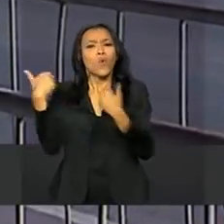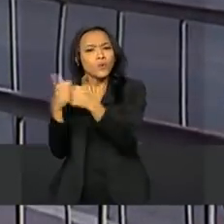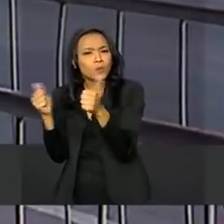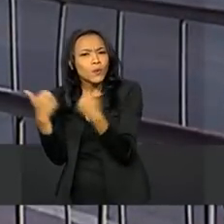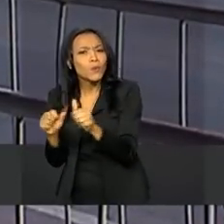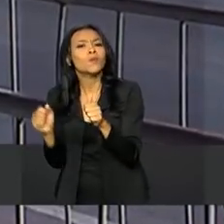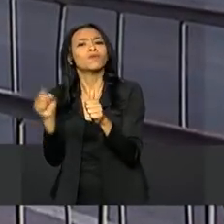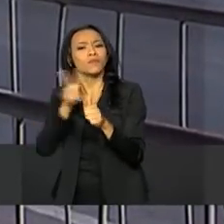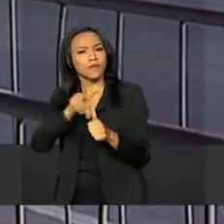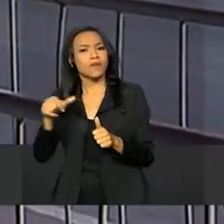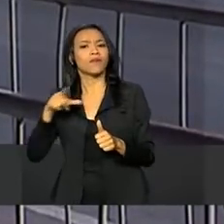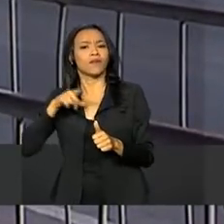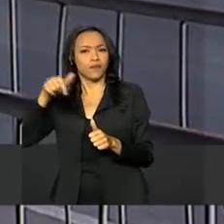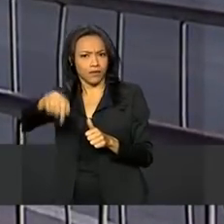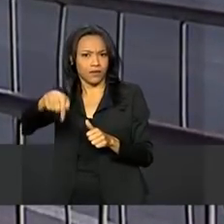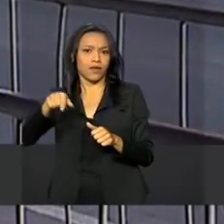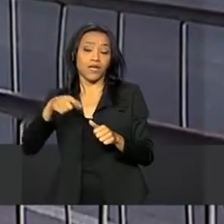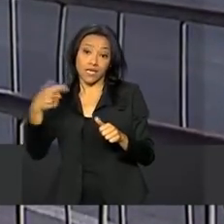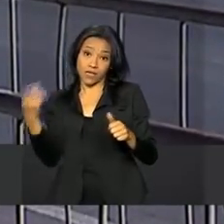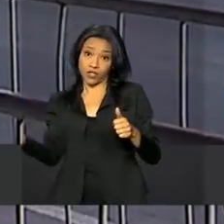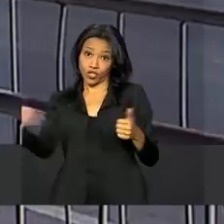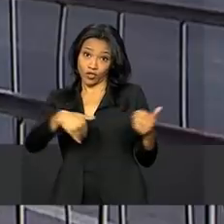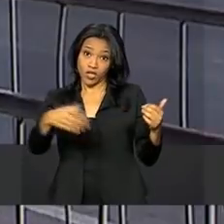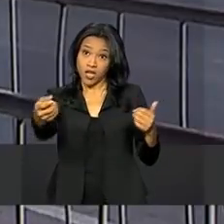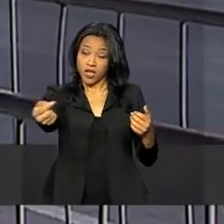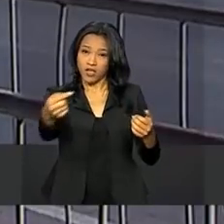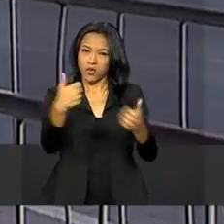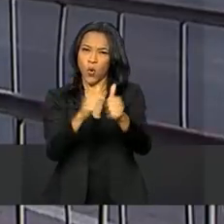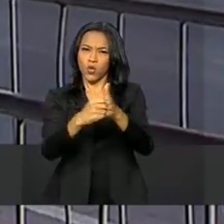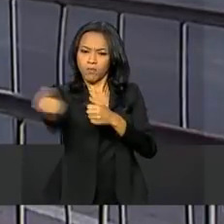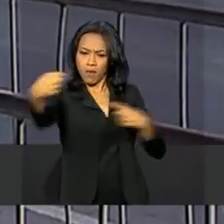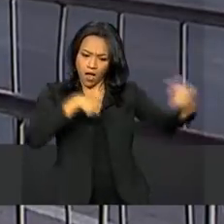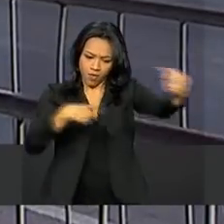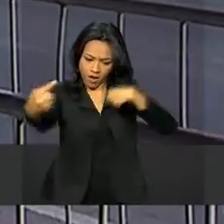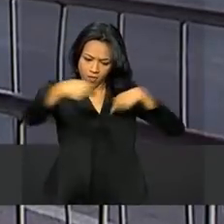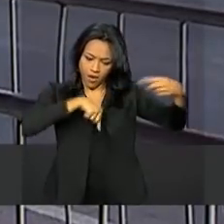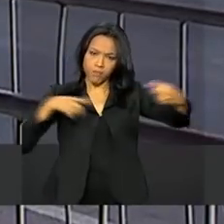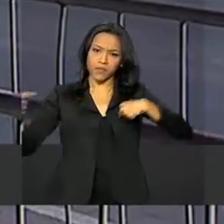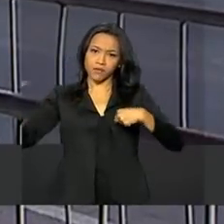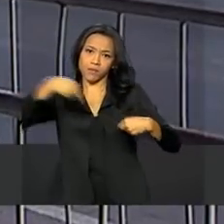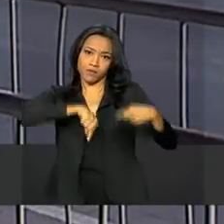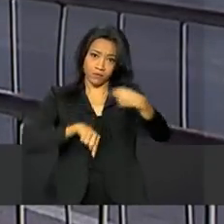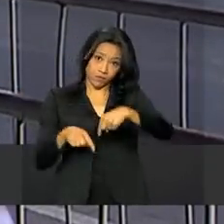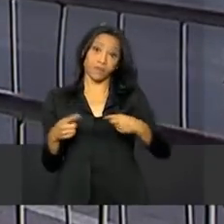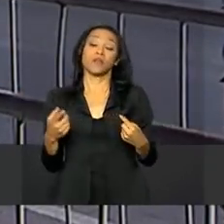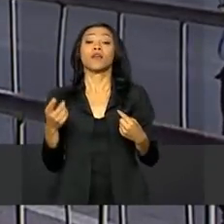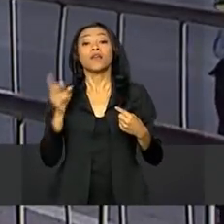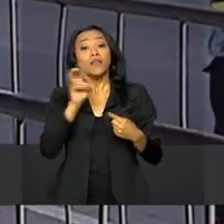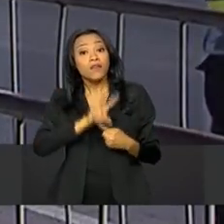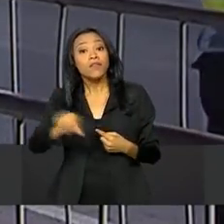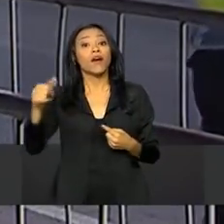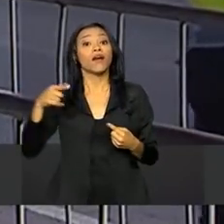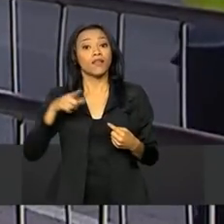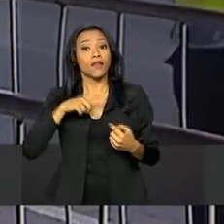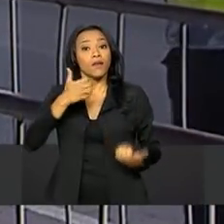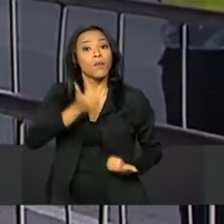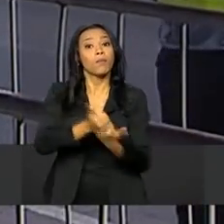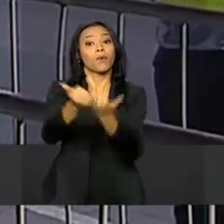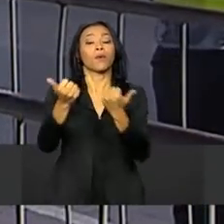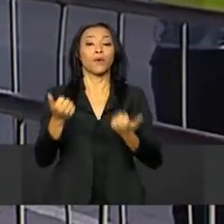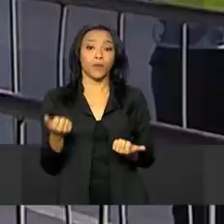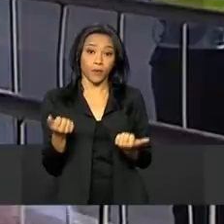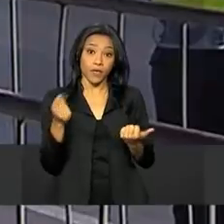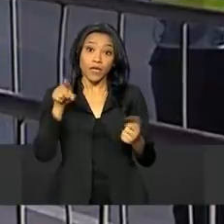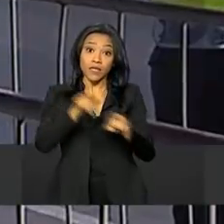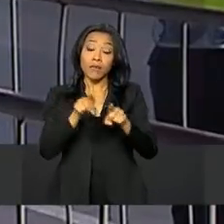ônibus que atendem aqui a região central da capital federal, elas também foram reforçadas, receberam um reforço. E aí